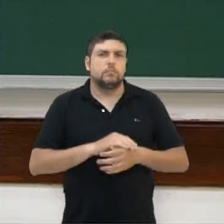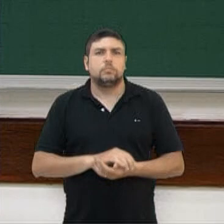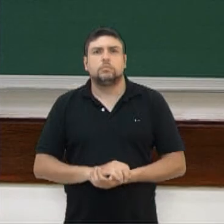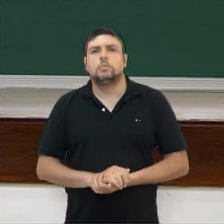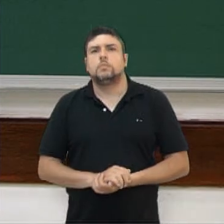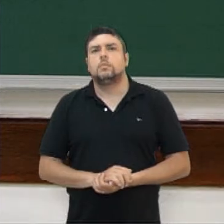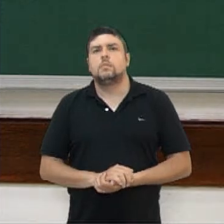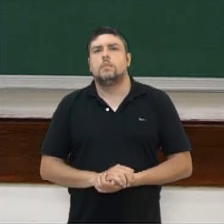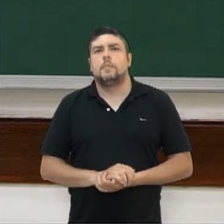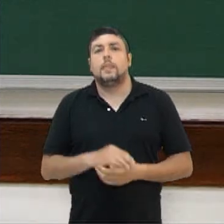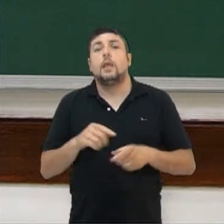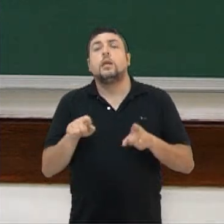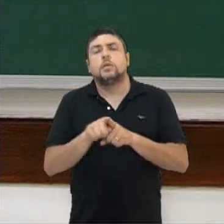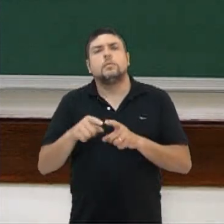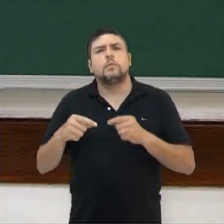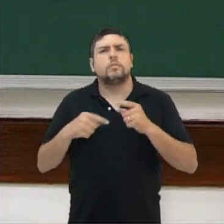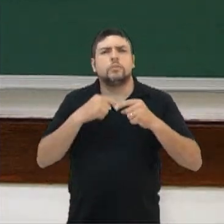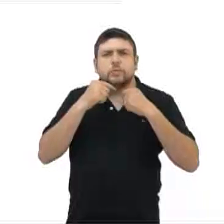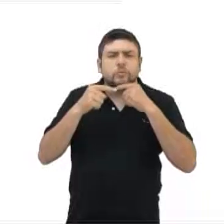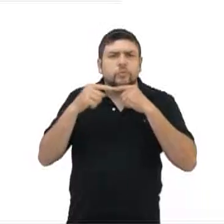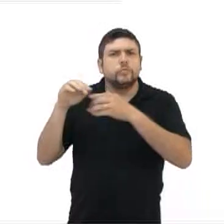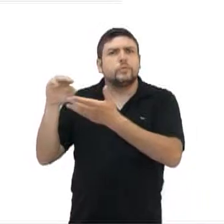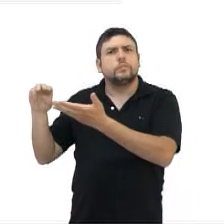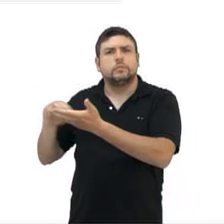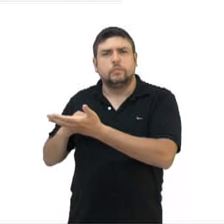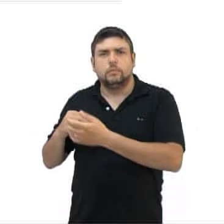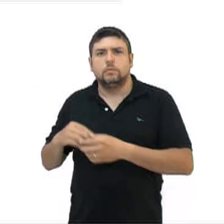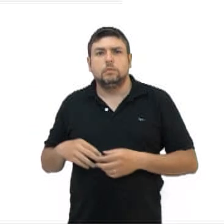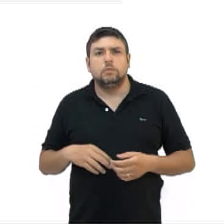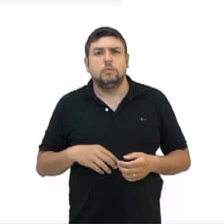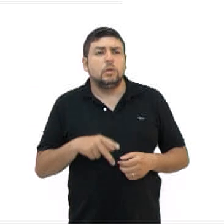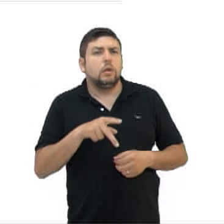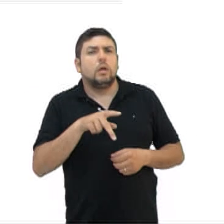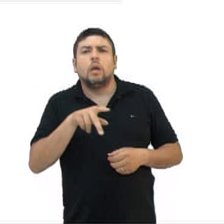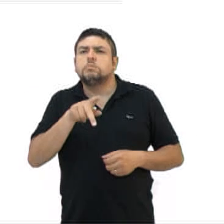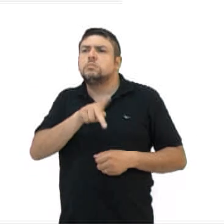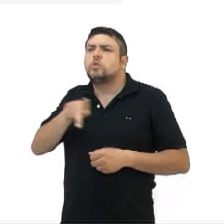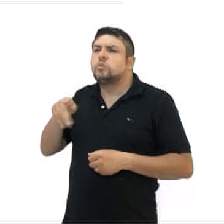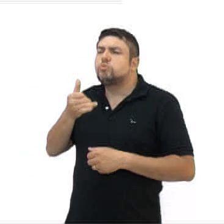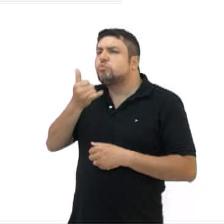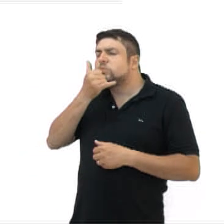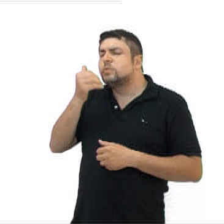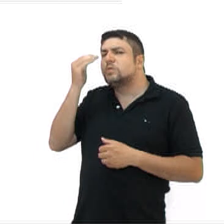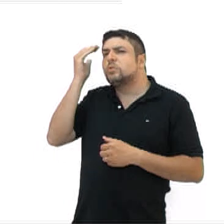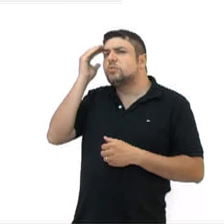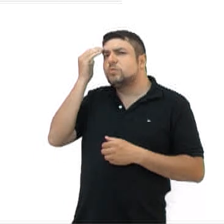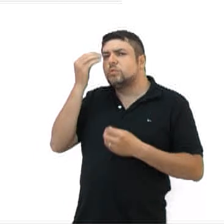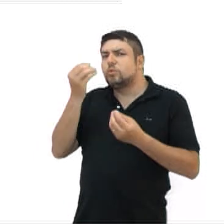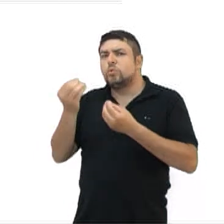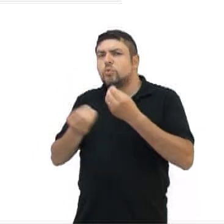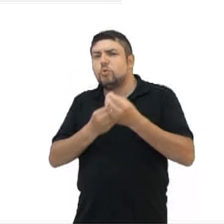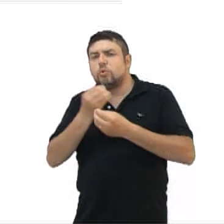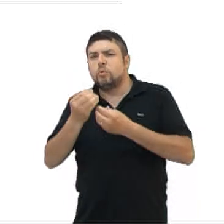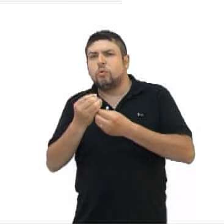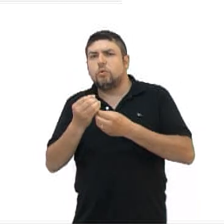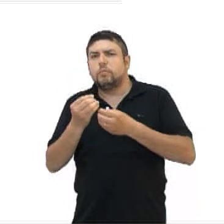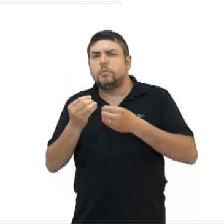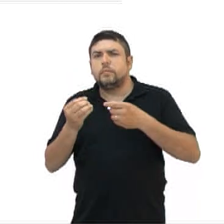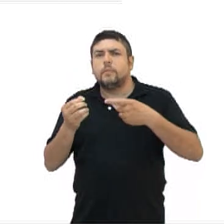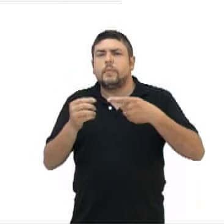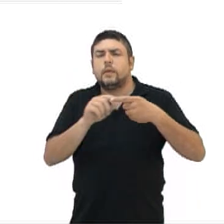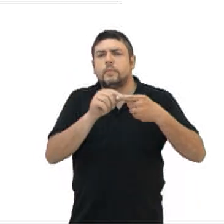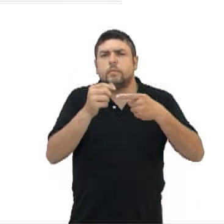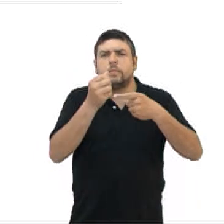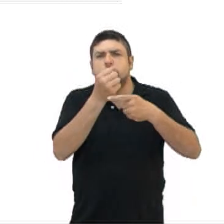chegou uma dúvida aqui que diz o seguinte: eu não entendi o cálculo com o expoente decimal, tá? Como é que funciona